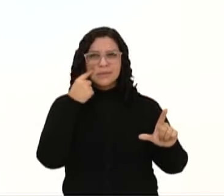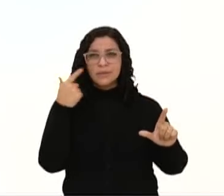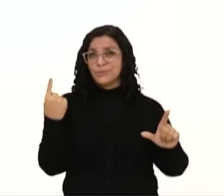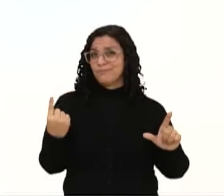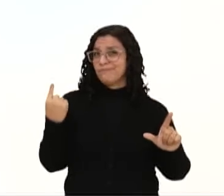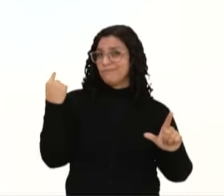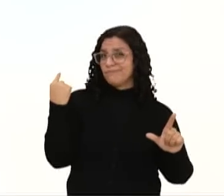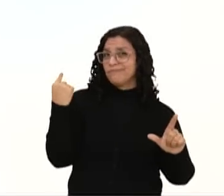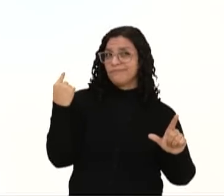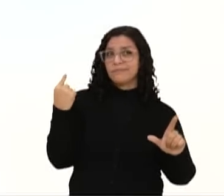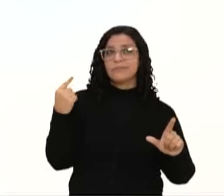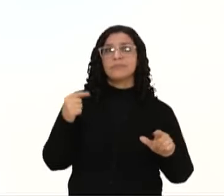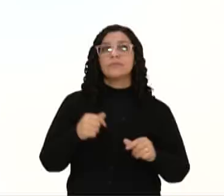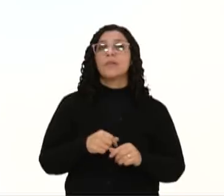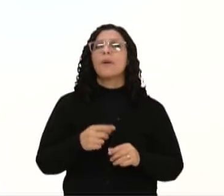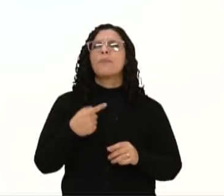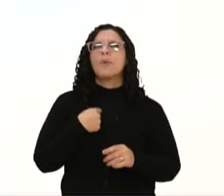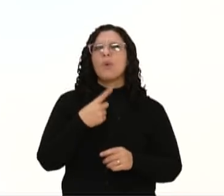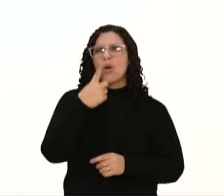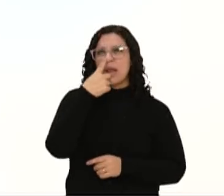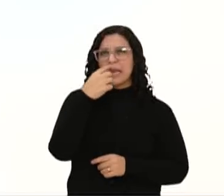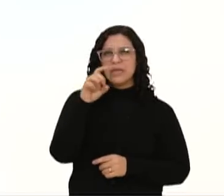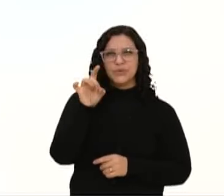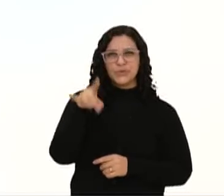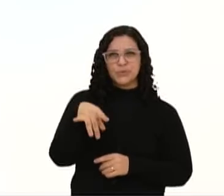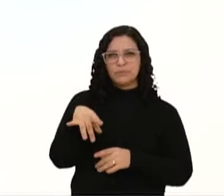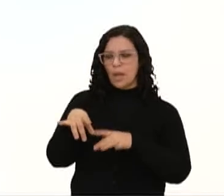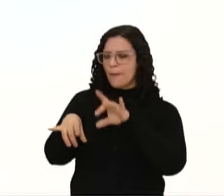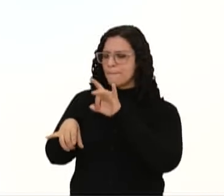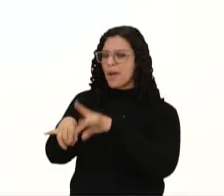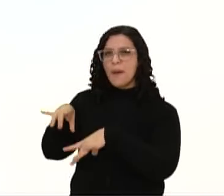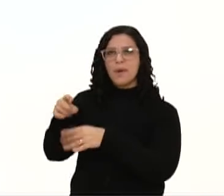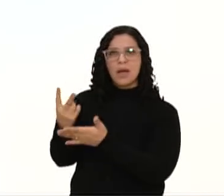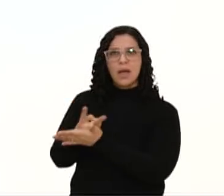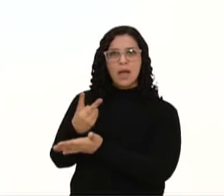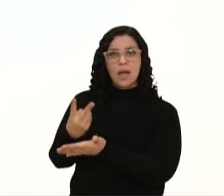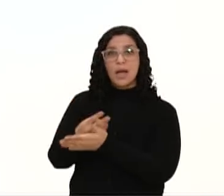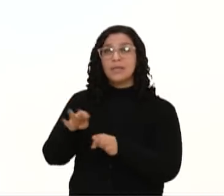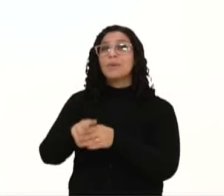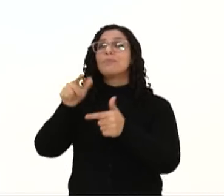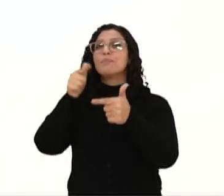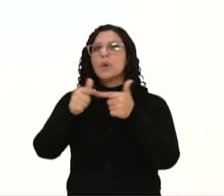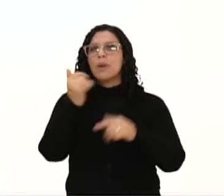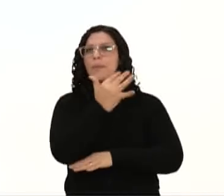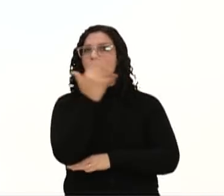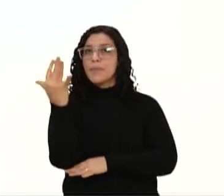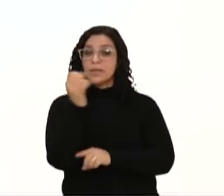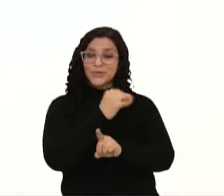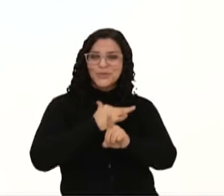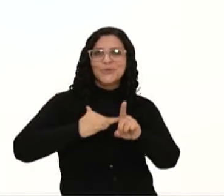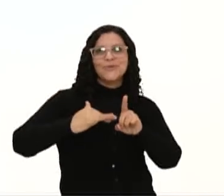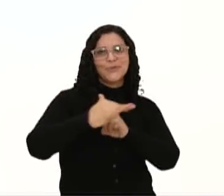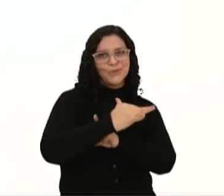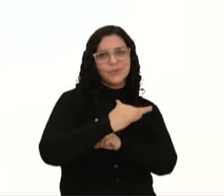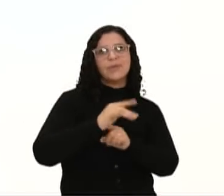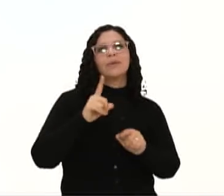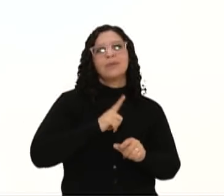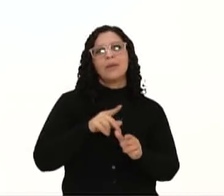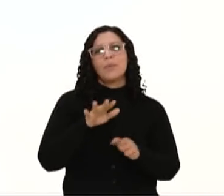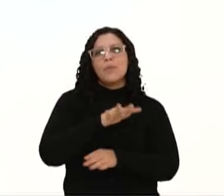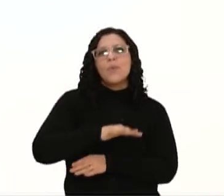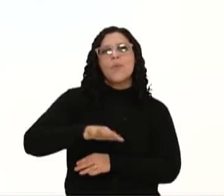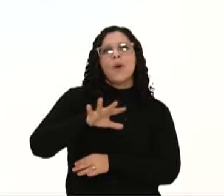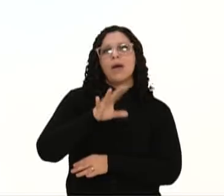alternativas que vocês tinham lá. O descarte irregular de lixo e os impactos ambientais e sociais implicados